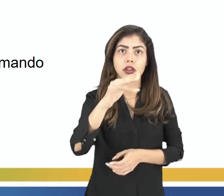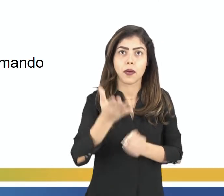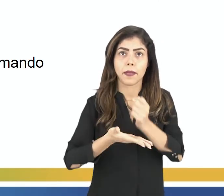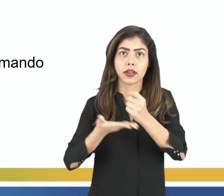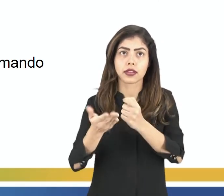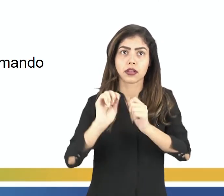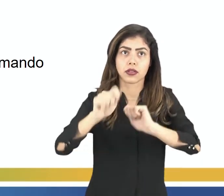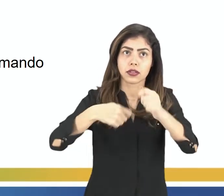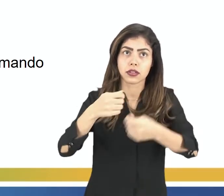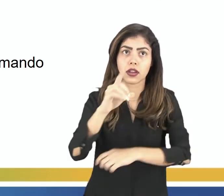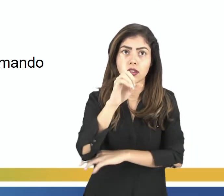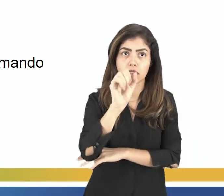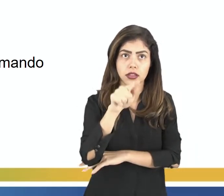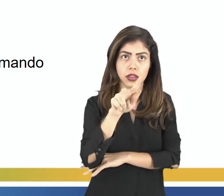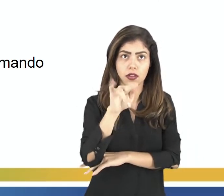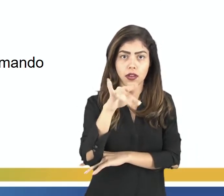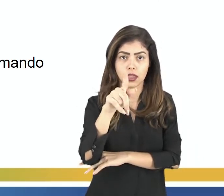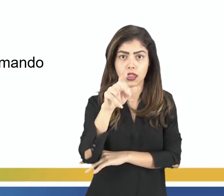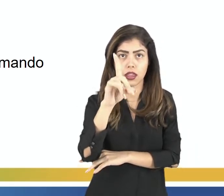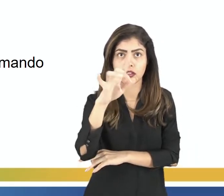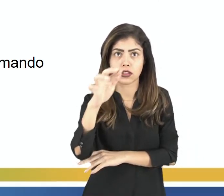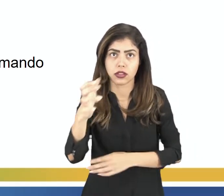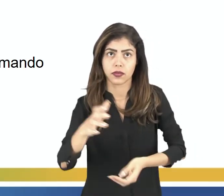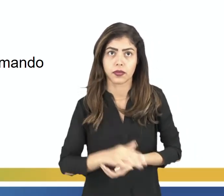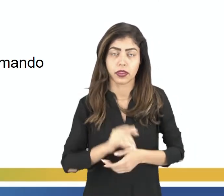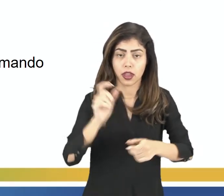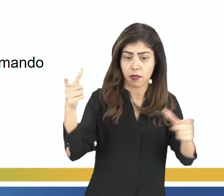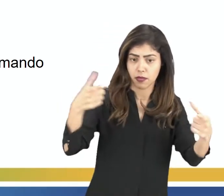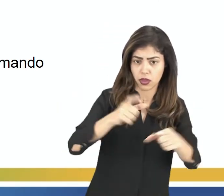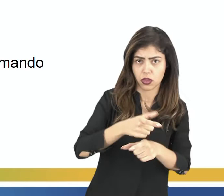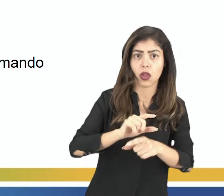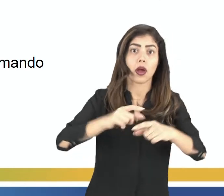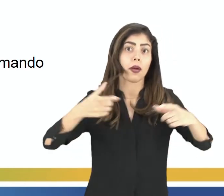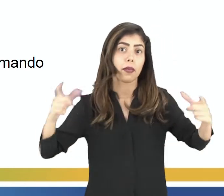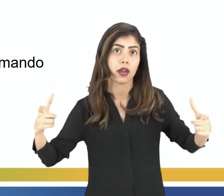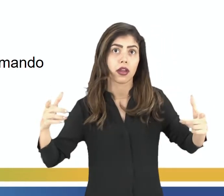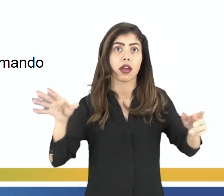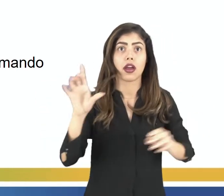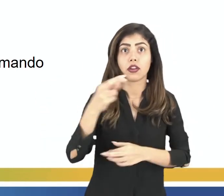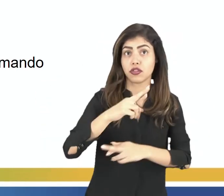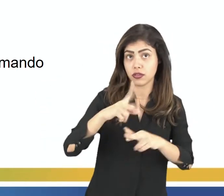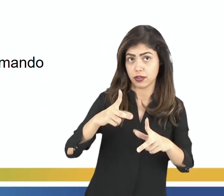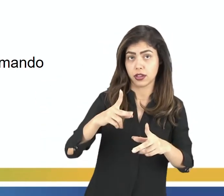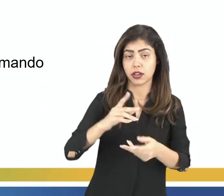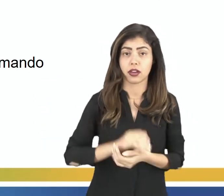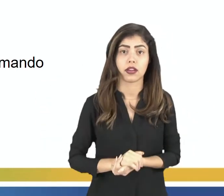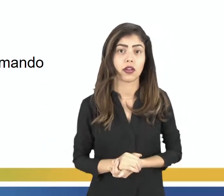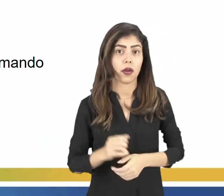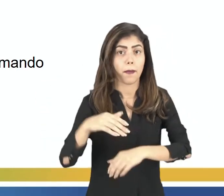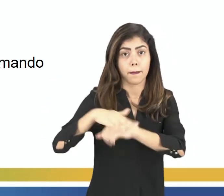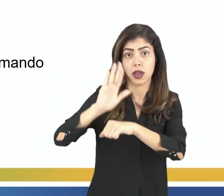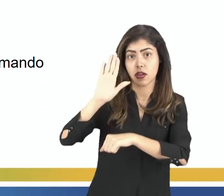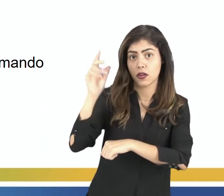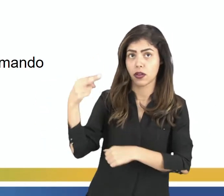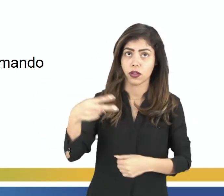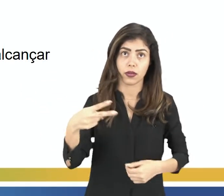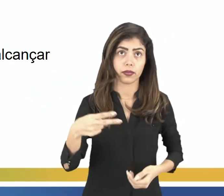de desigualdades, onde nós temos menor, maior, diferente, menor igual e maior igual.